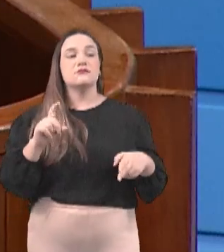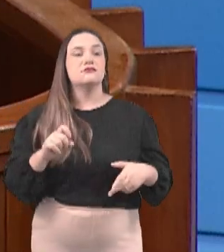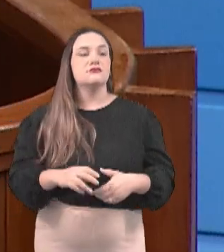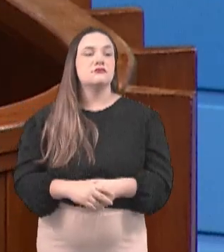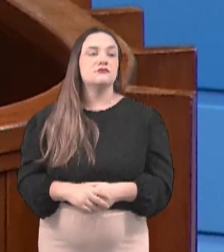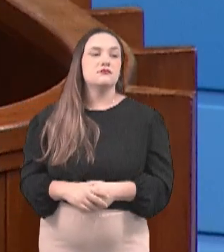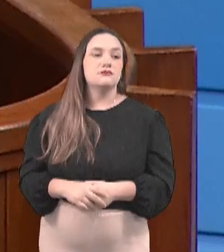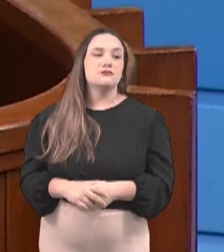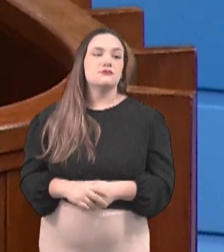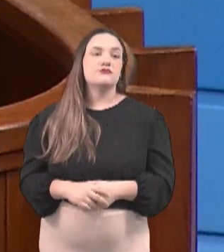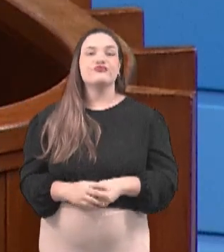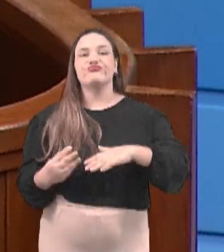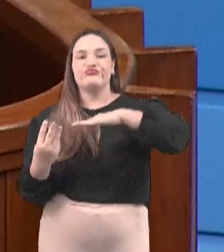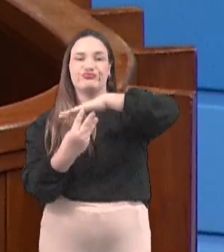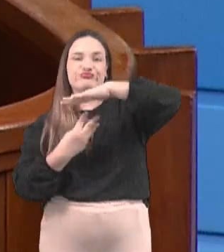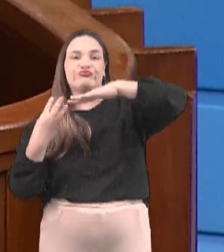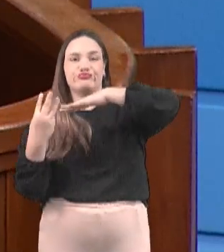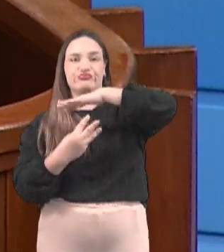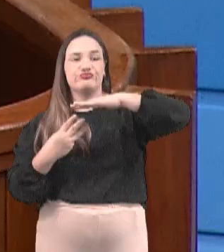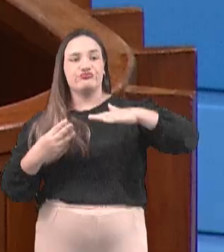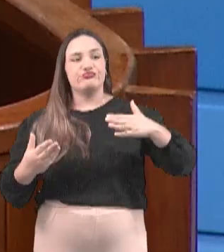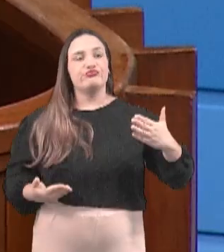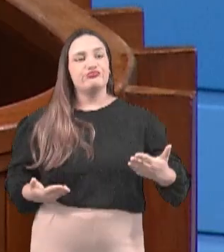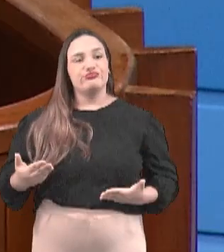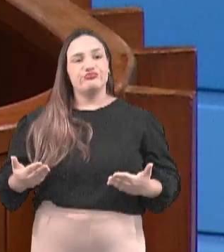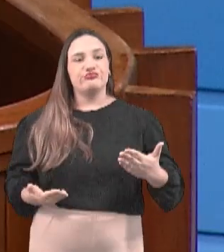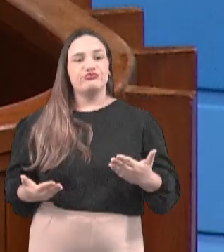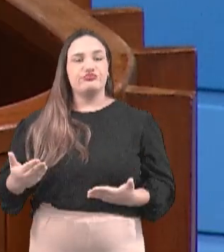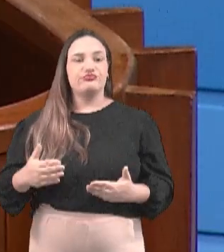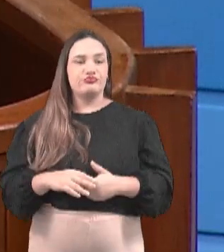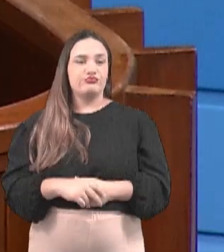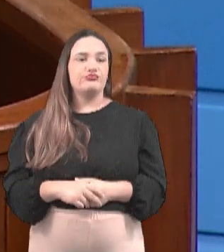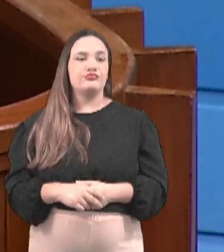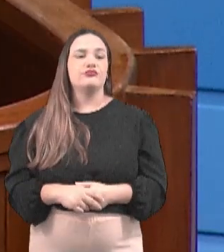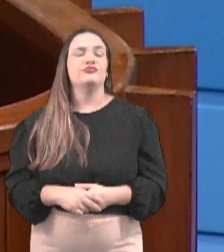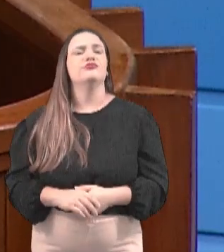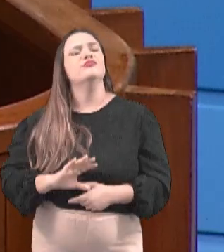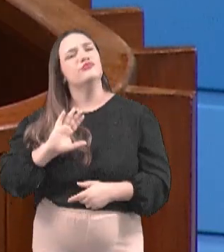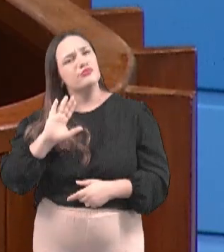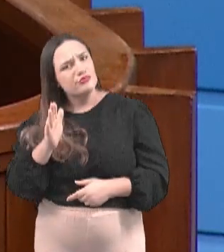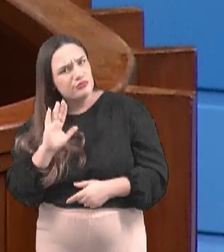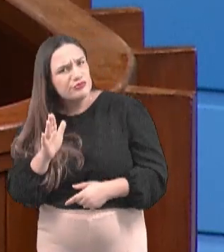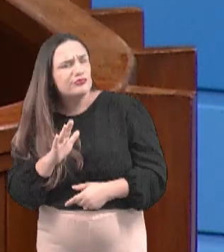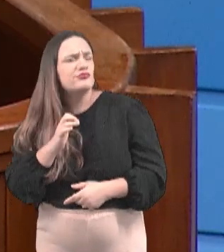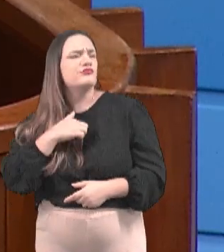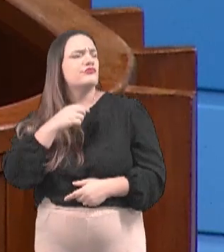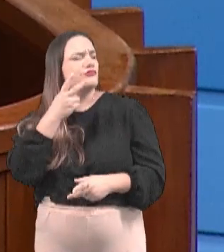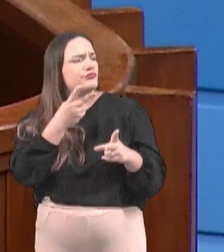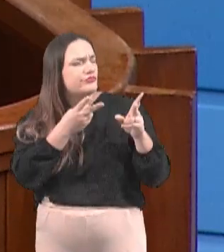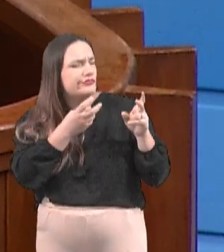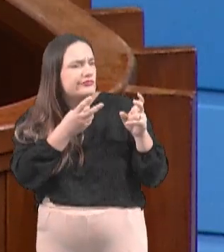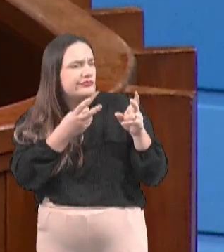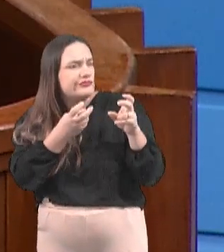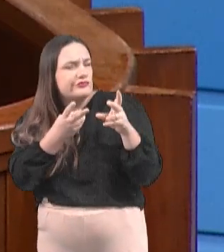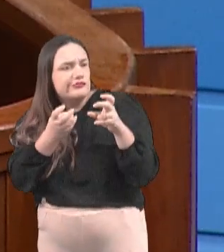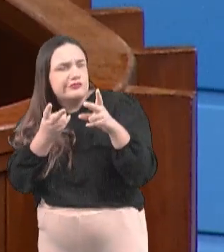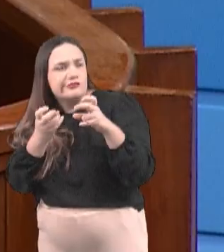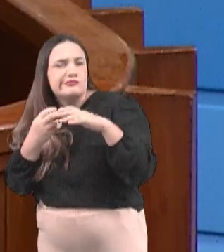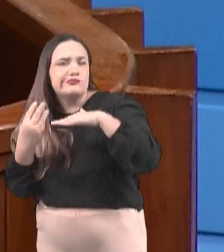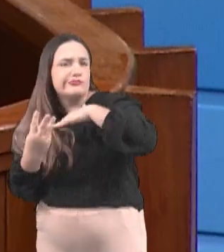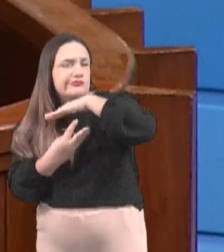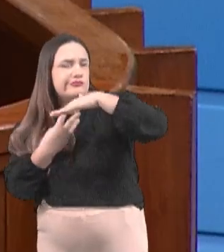a terceirização dos serviços. Há muito tempo nós observamos a terceirização dos